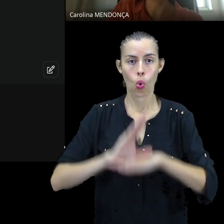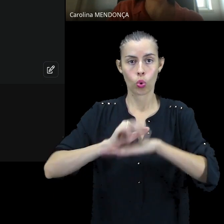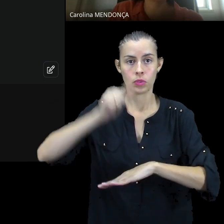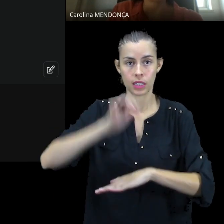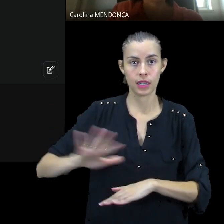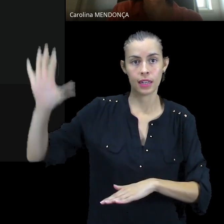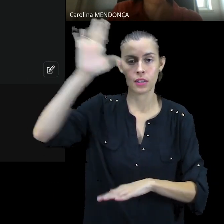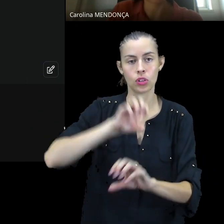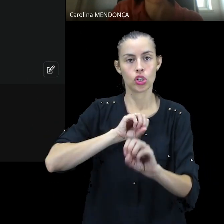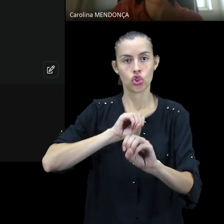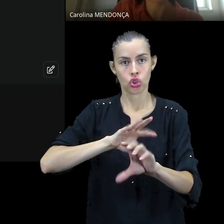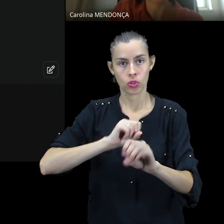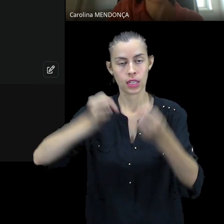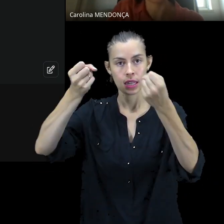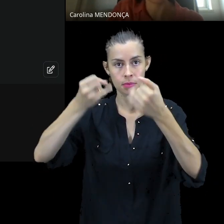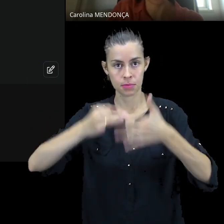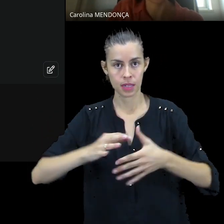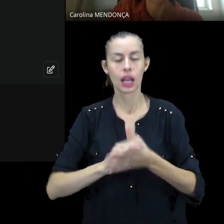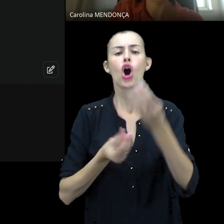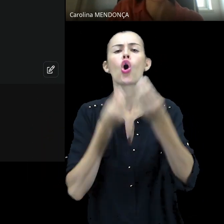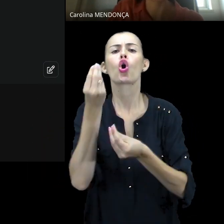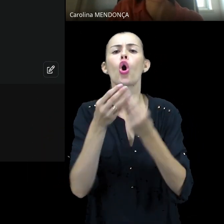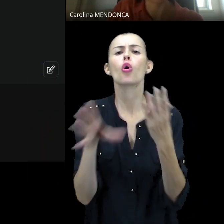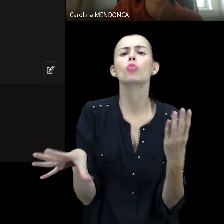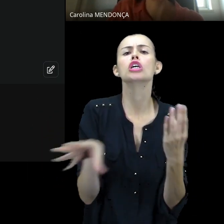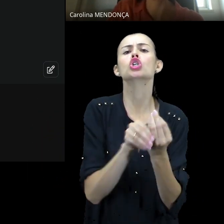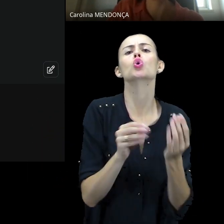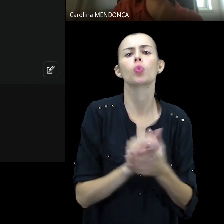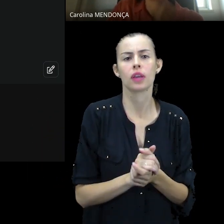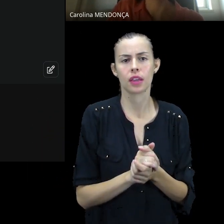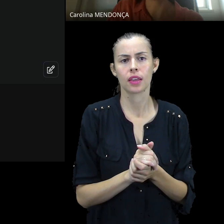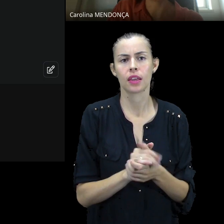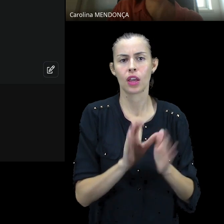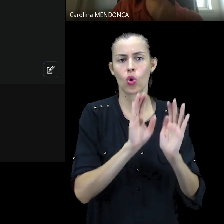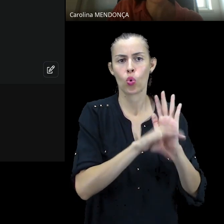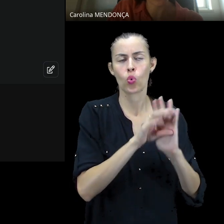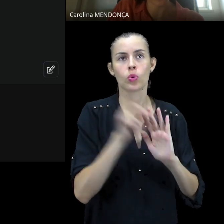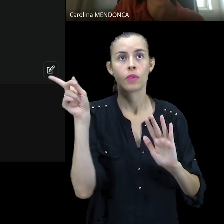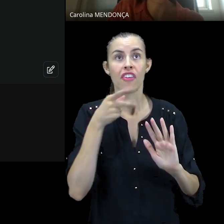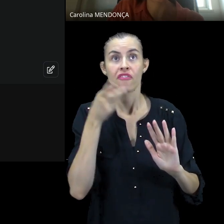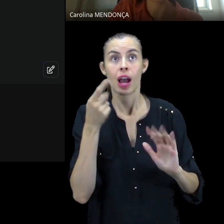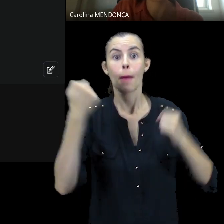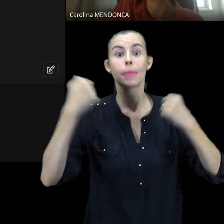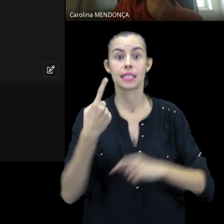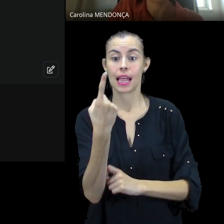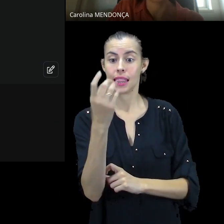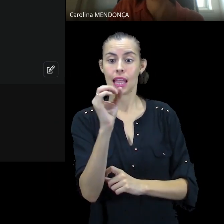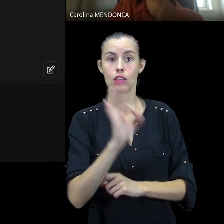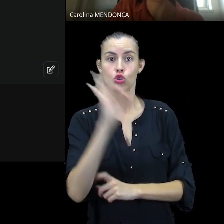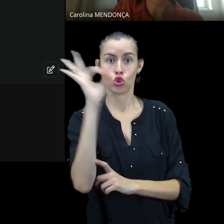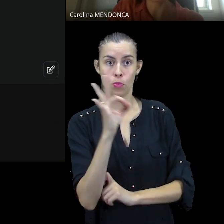a maneira como o Conselho Nacional de Educação indica, né, que sejam inseridos, então, deve compor no mínimo 10% da carga